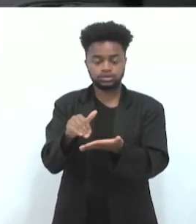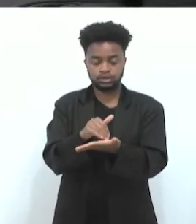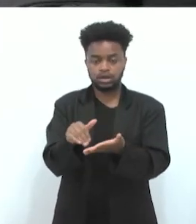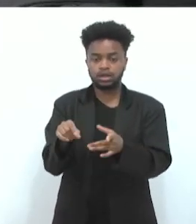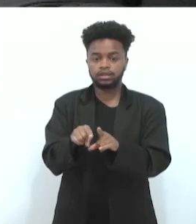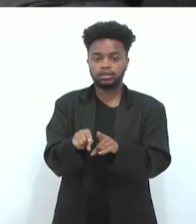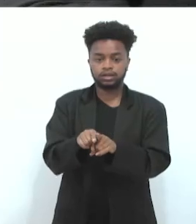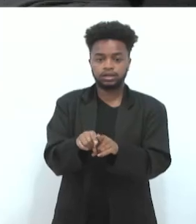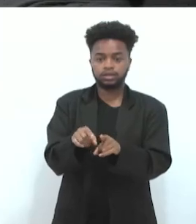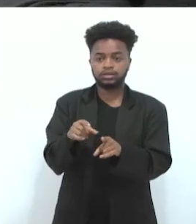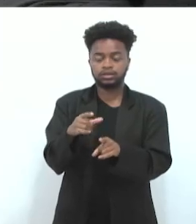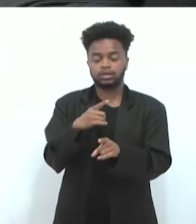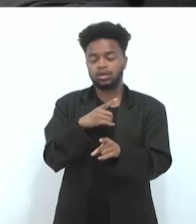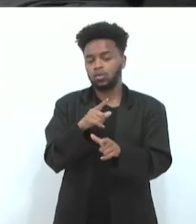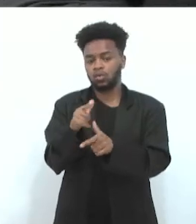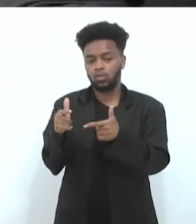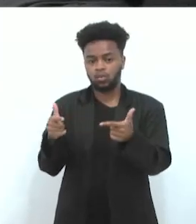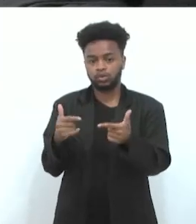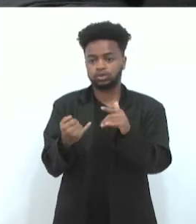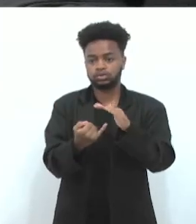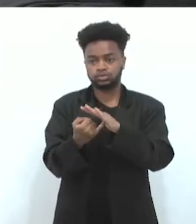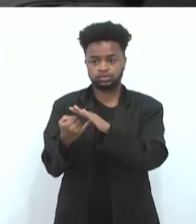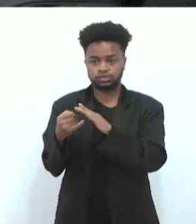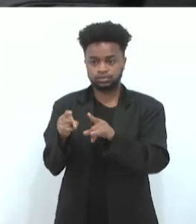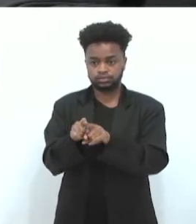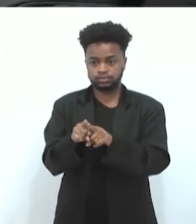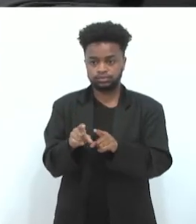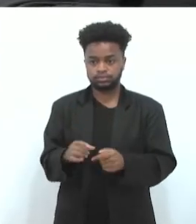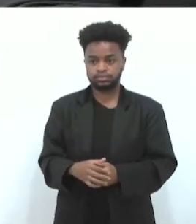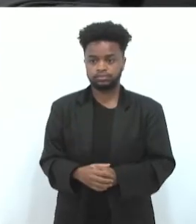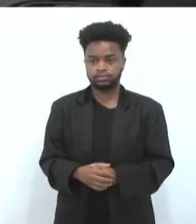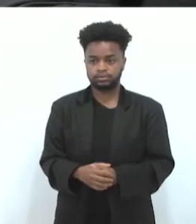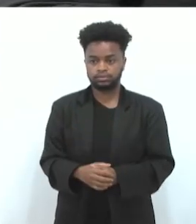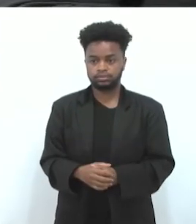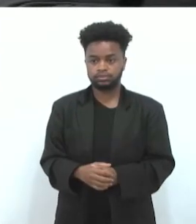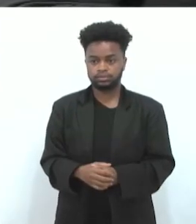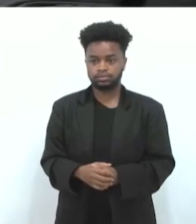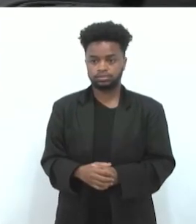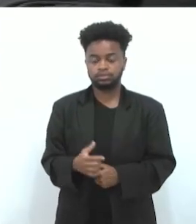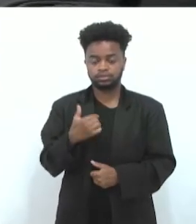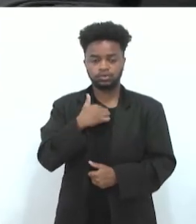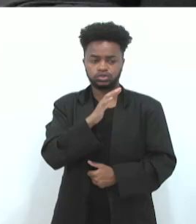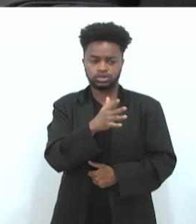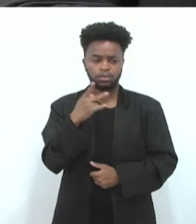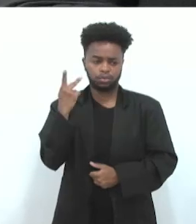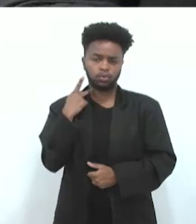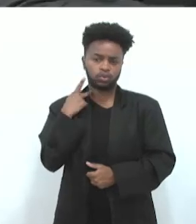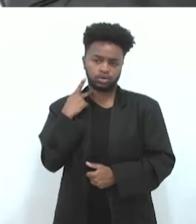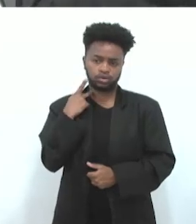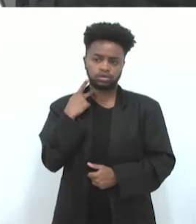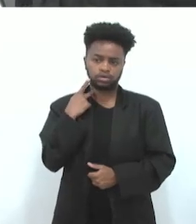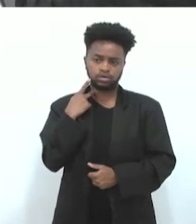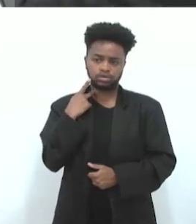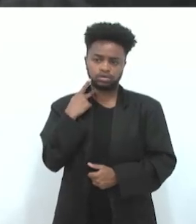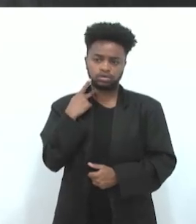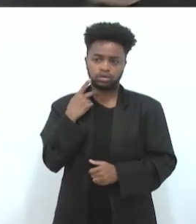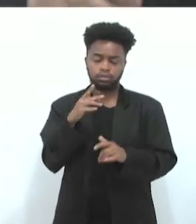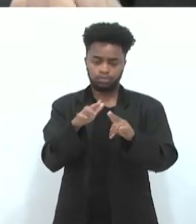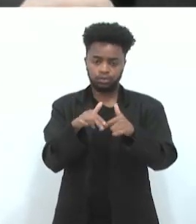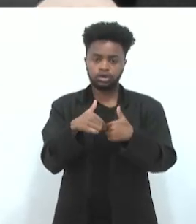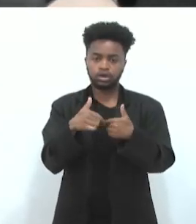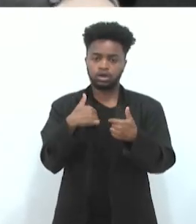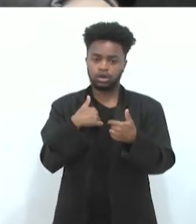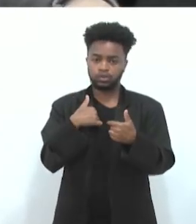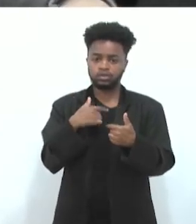também autarquias e fundações. Só uma Deputado pergunta, Chico, senhora. assim, eu já fui procuradora. Não, Então, não. quando Mas tudo por bem, isso mas- que eu tenho